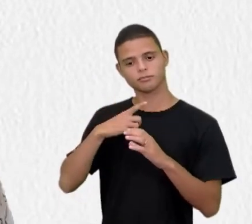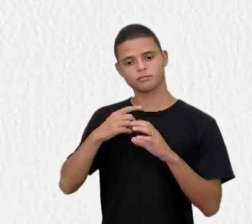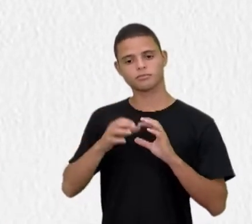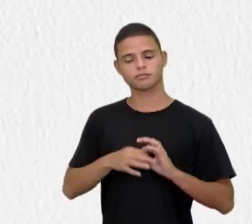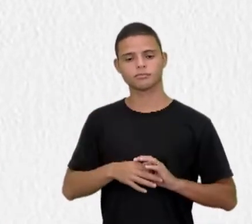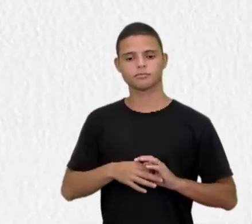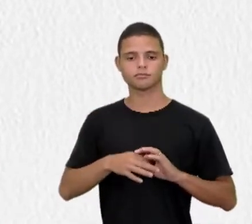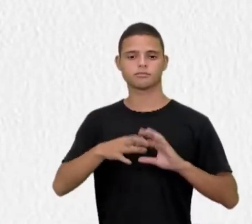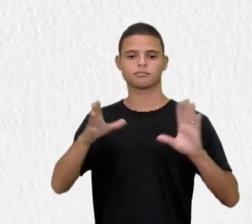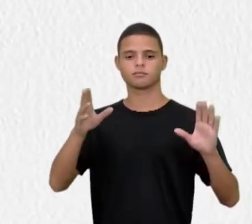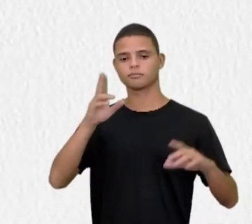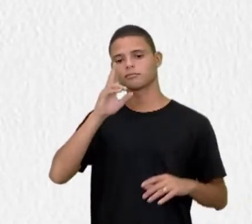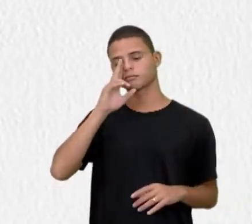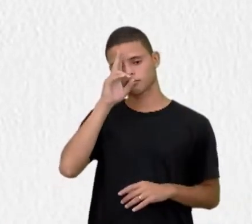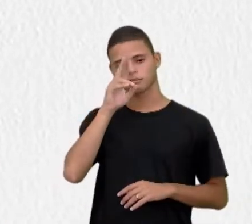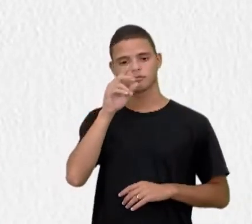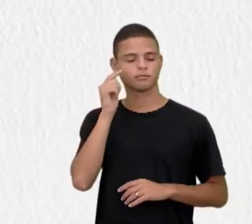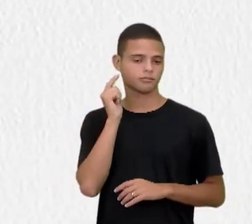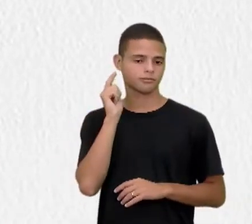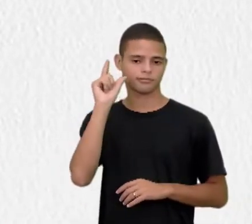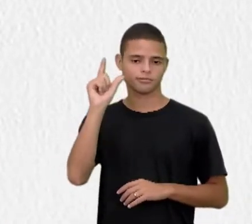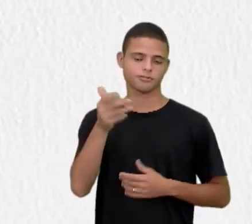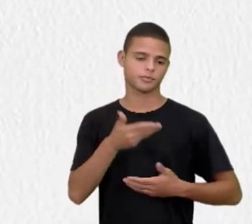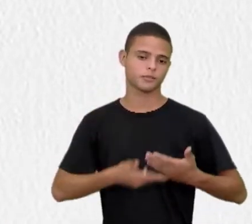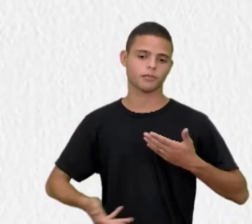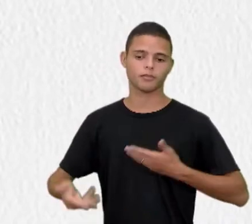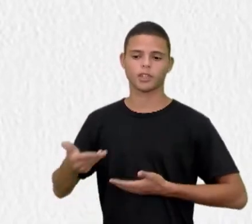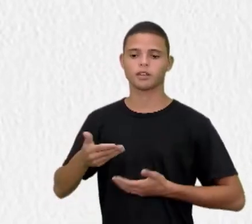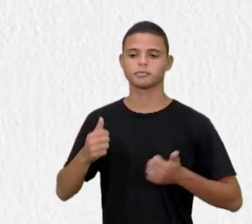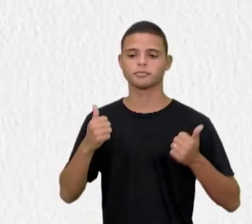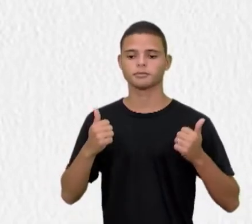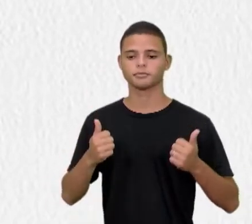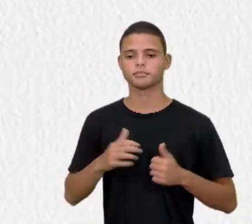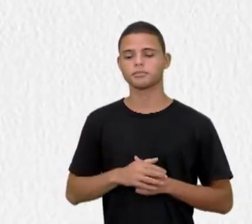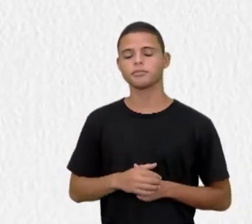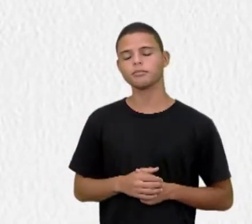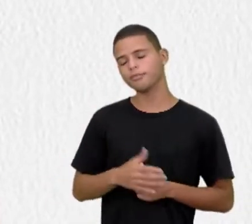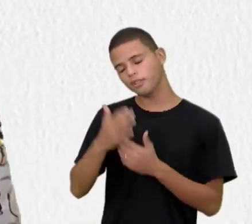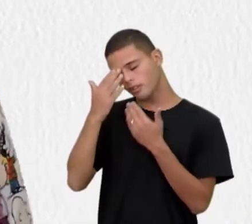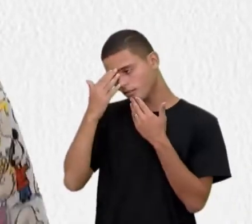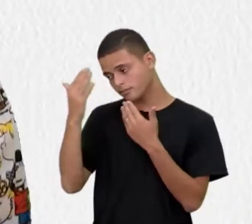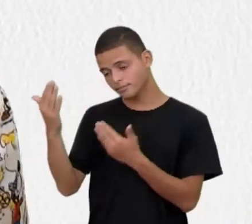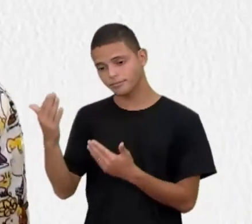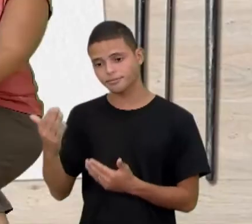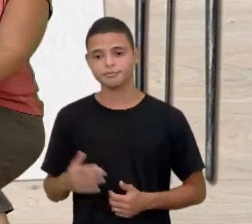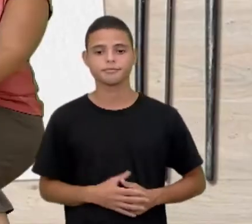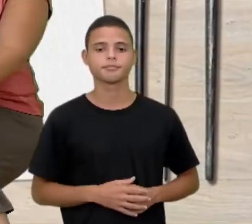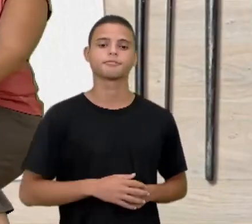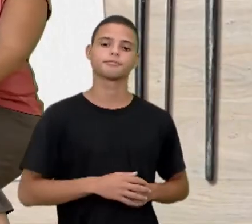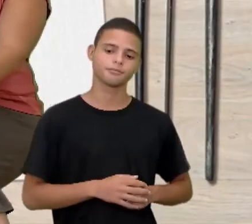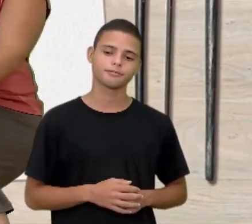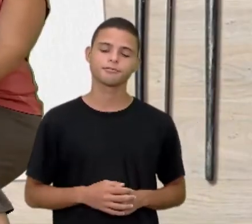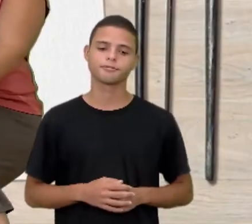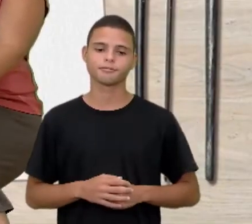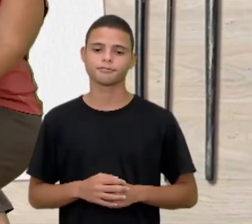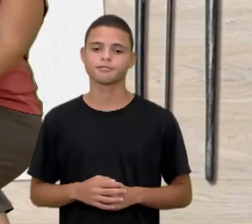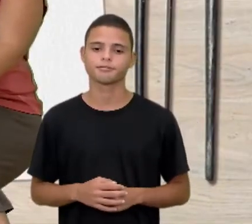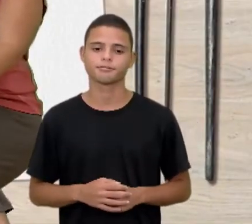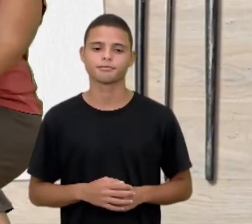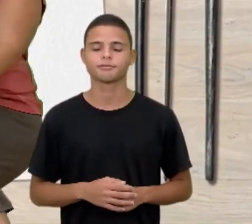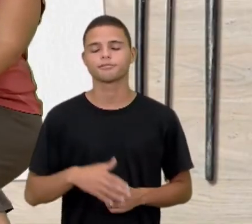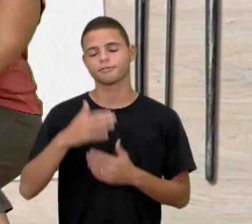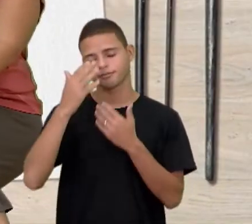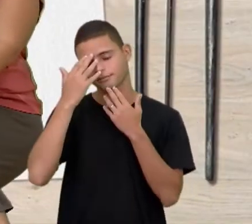muito grande para construir essa troca, tá certo, gente? Juliana, muito obrigado pela sua participação. Eu que